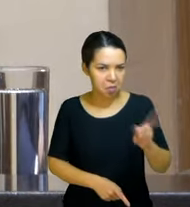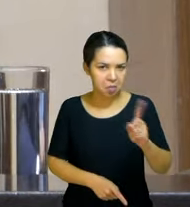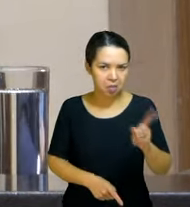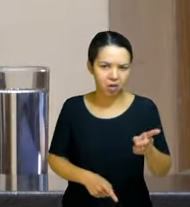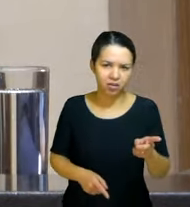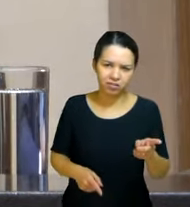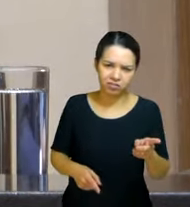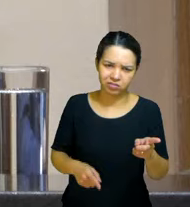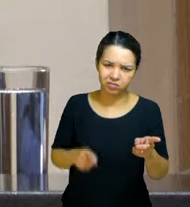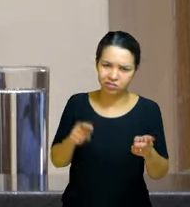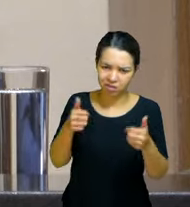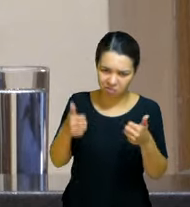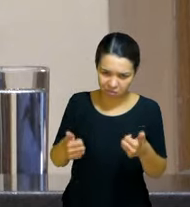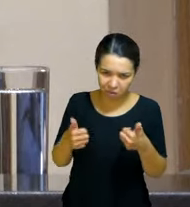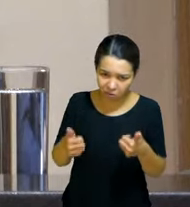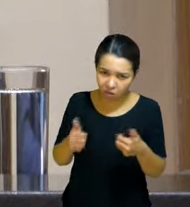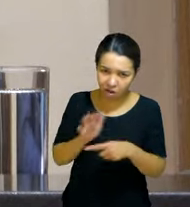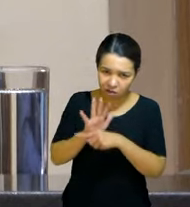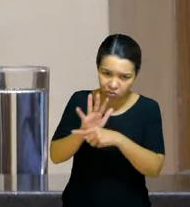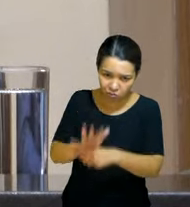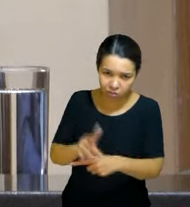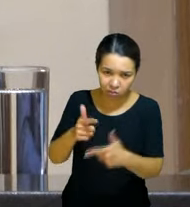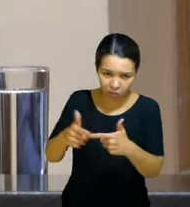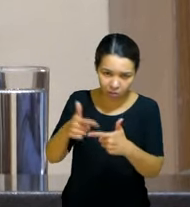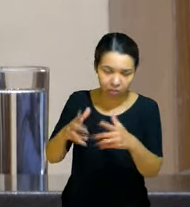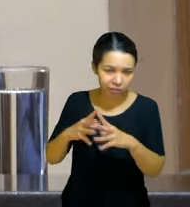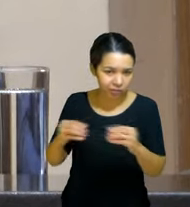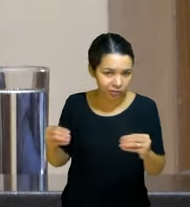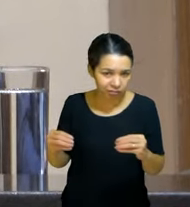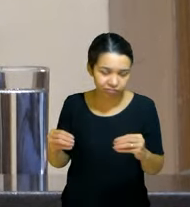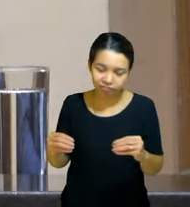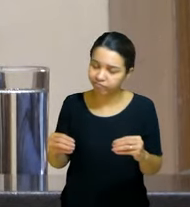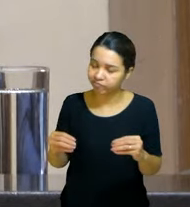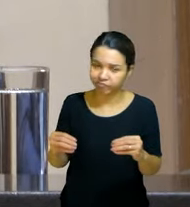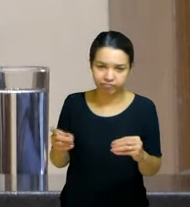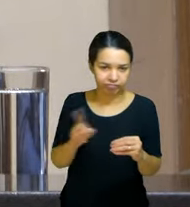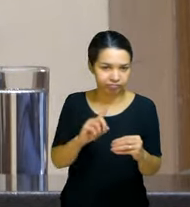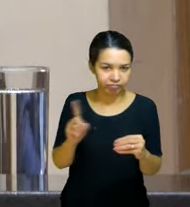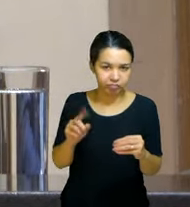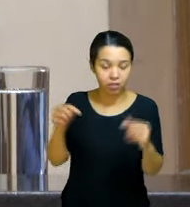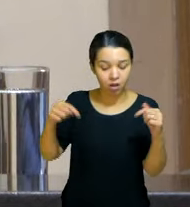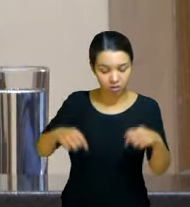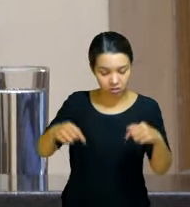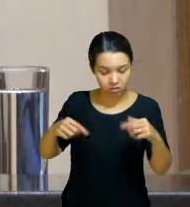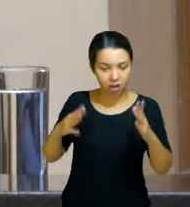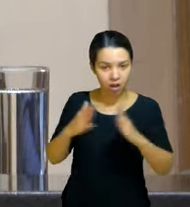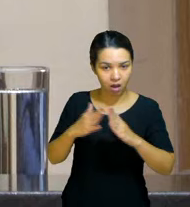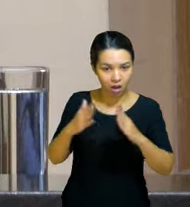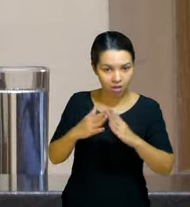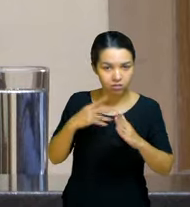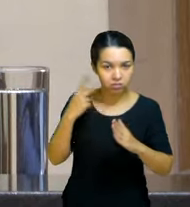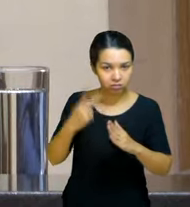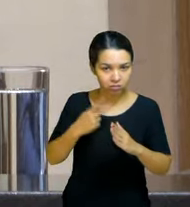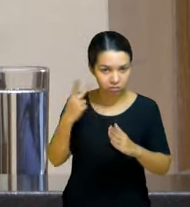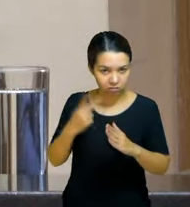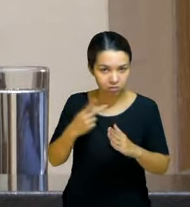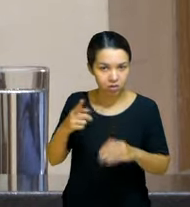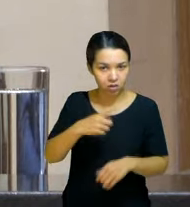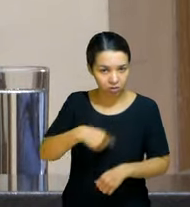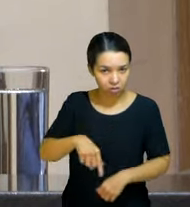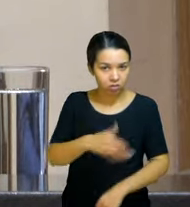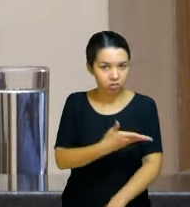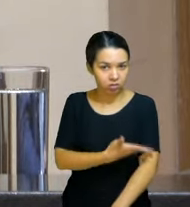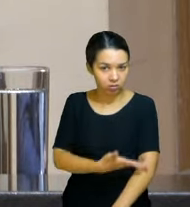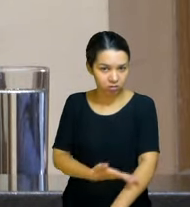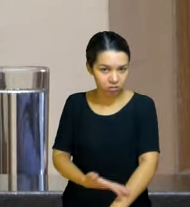Isso não vai ajudar em nada. A gente está na casa do parlamento catarinense, nós aqui somos acostumados. Essa